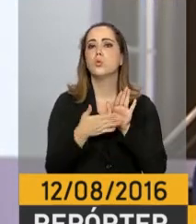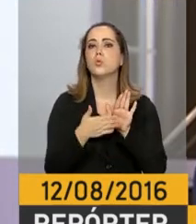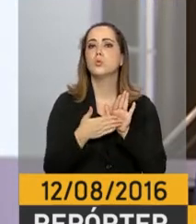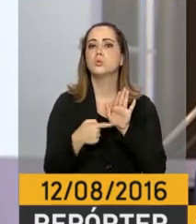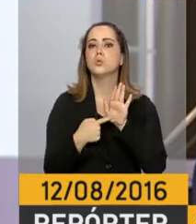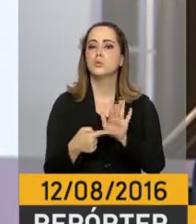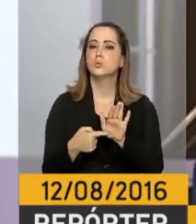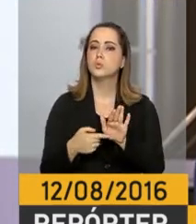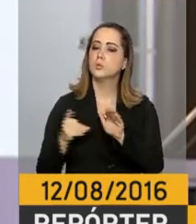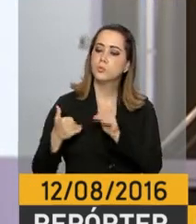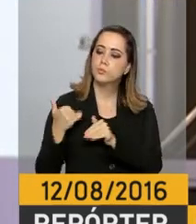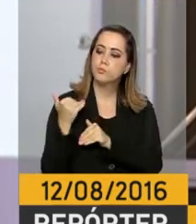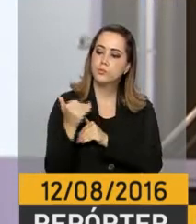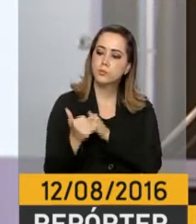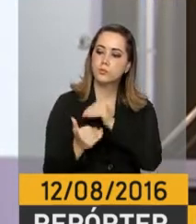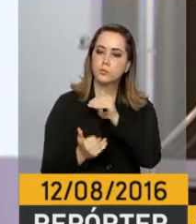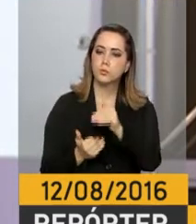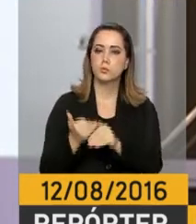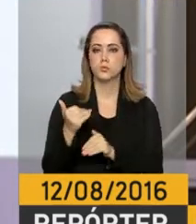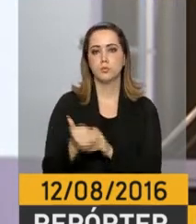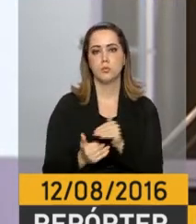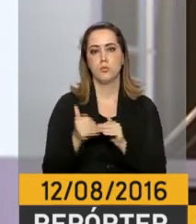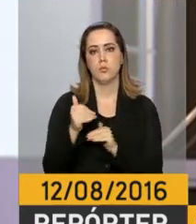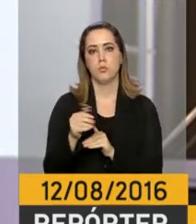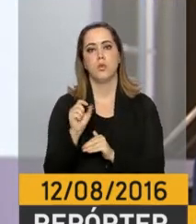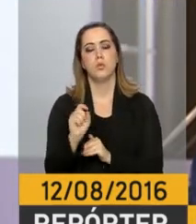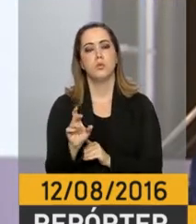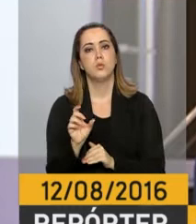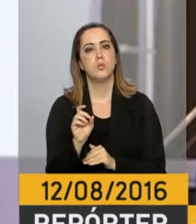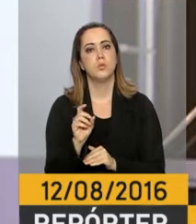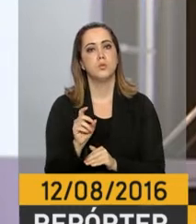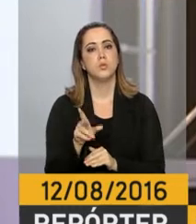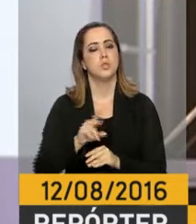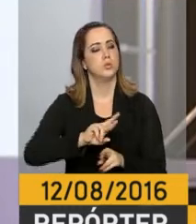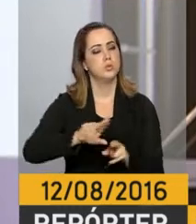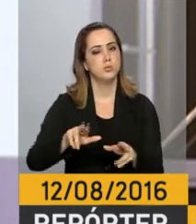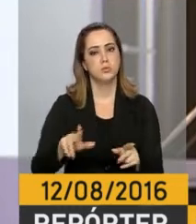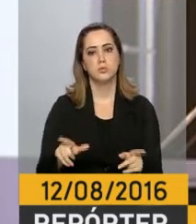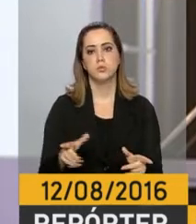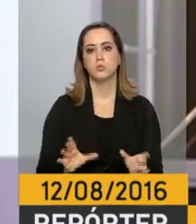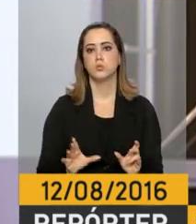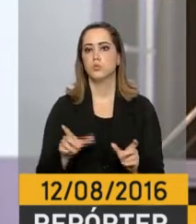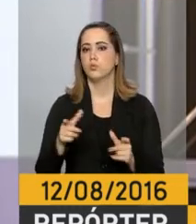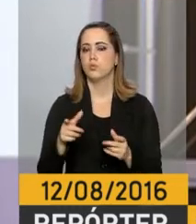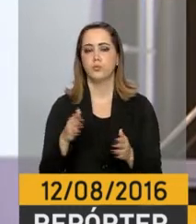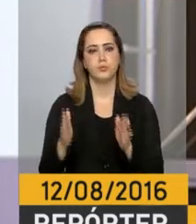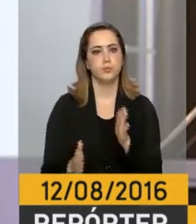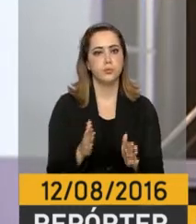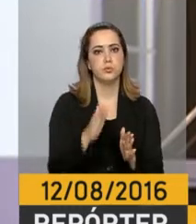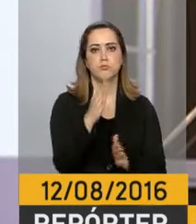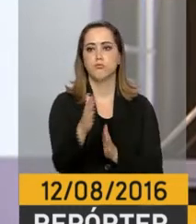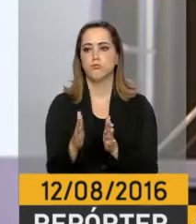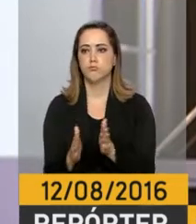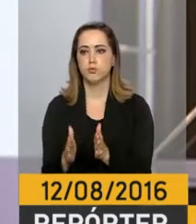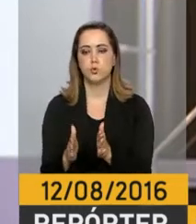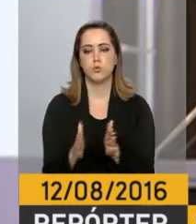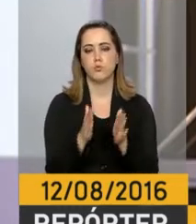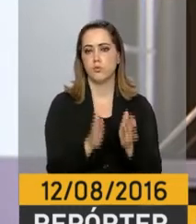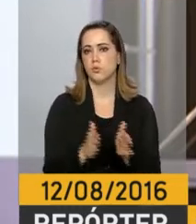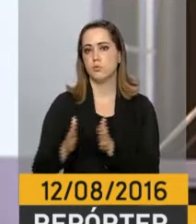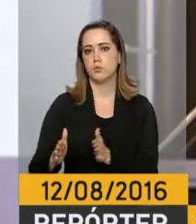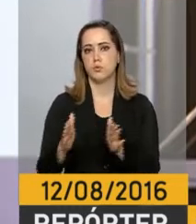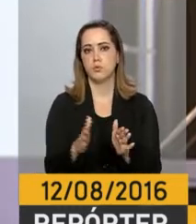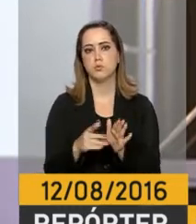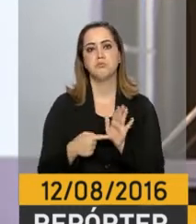essas características à frente sobre diferentes cenários, qualquer cenário que venha